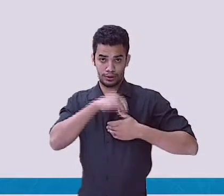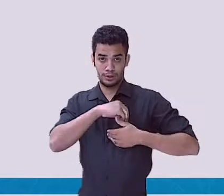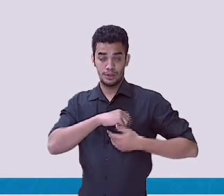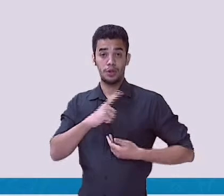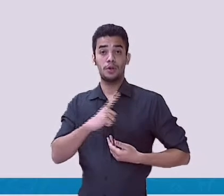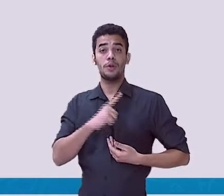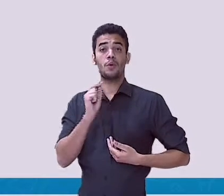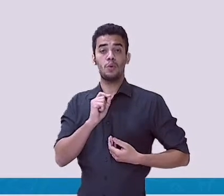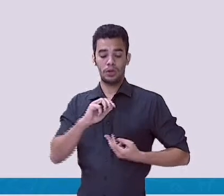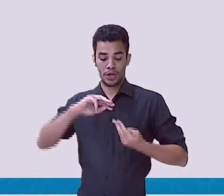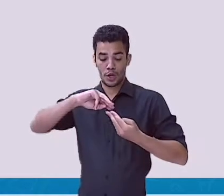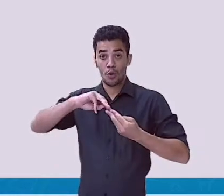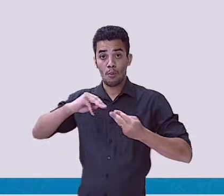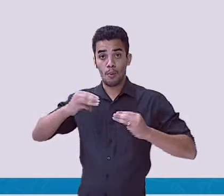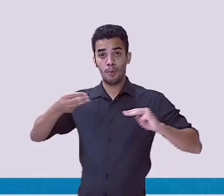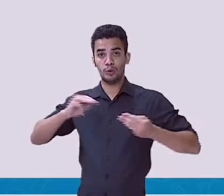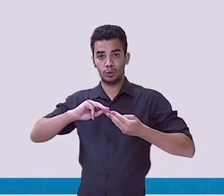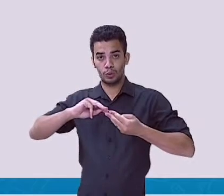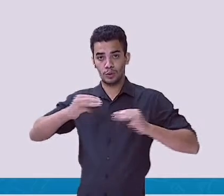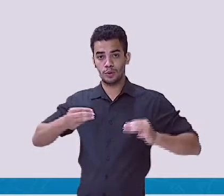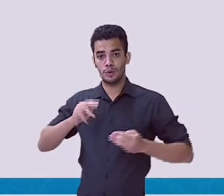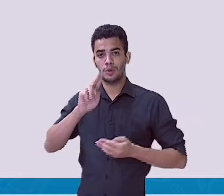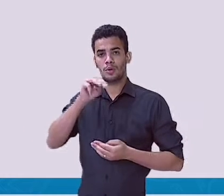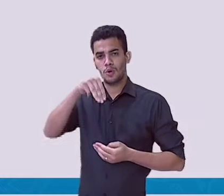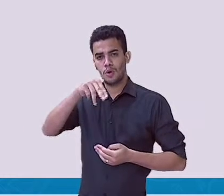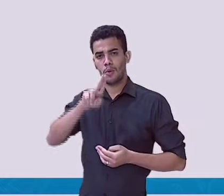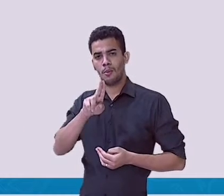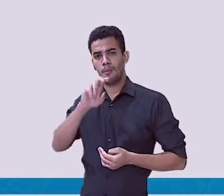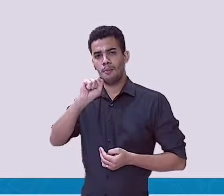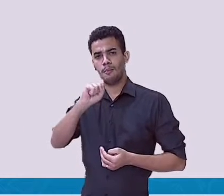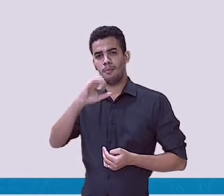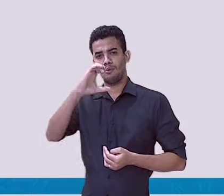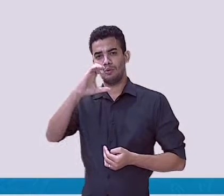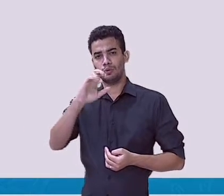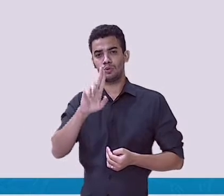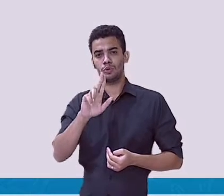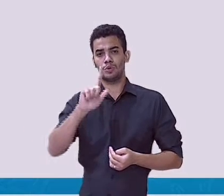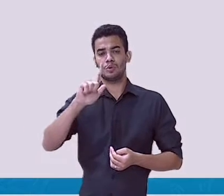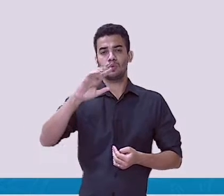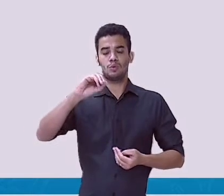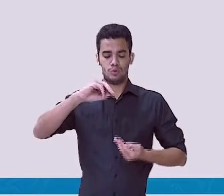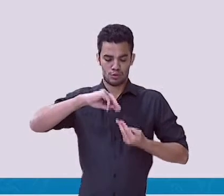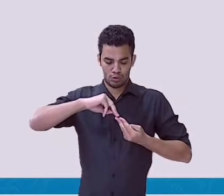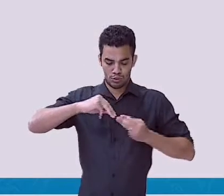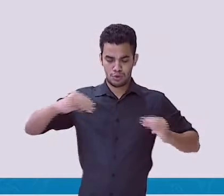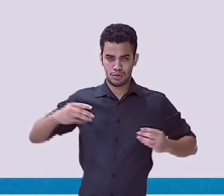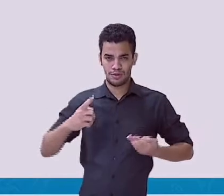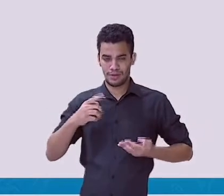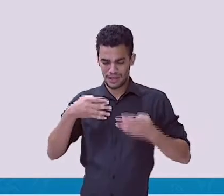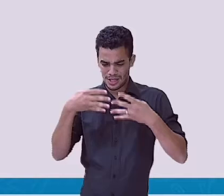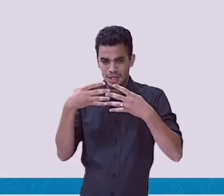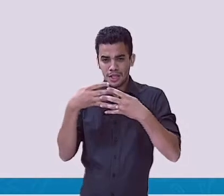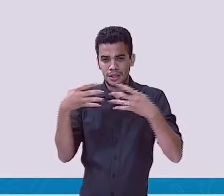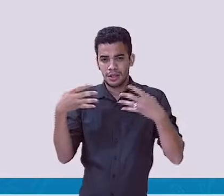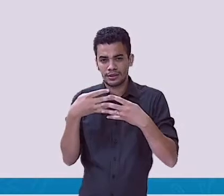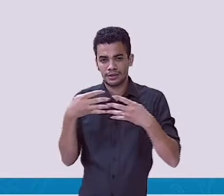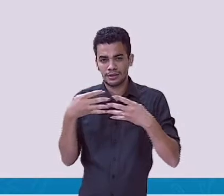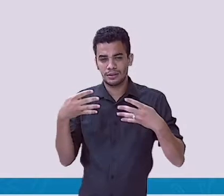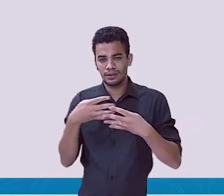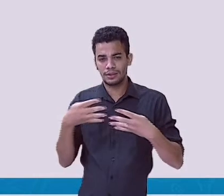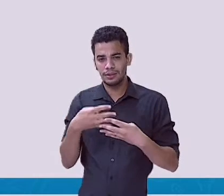músculos estriados. Então, ele é um músculo. Se ele é um músculo, altamente,